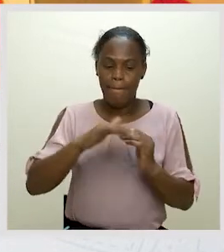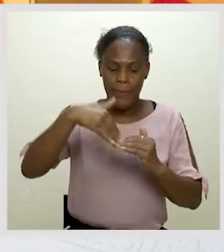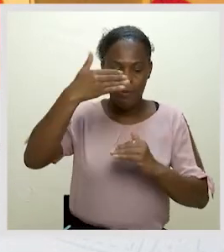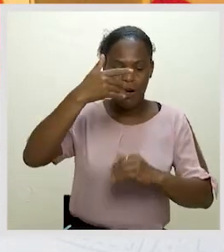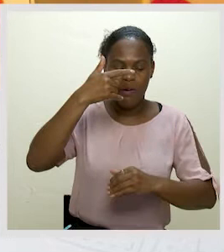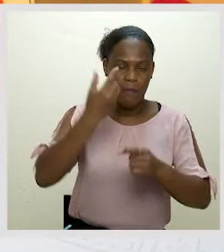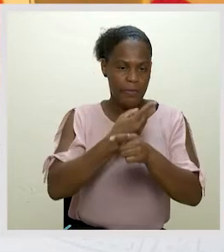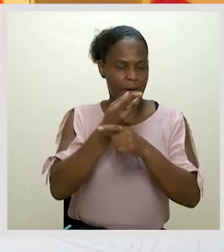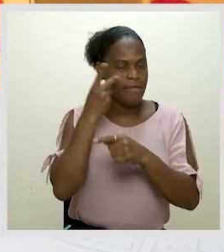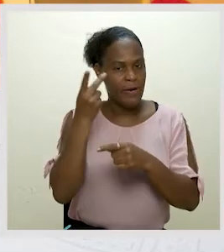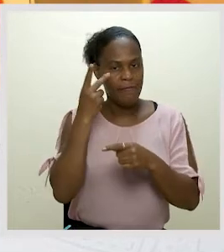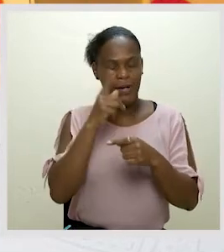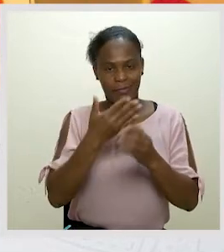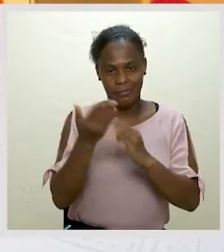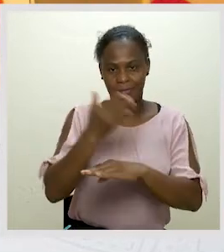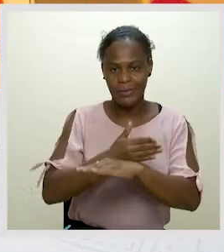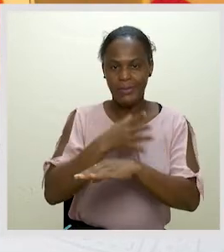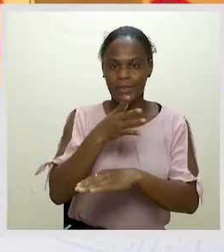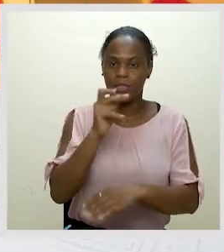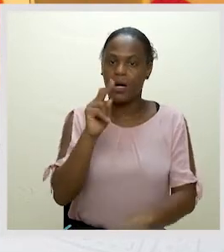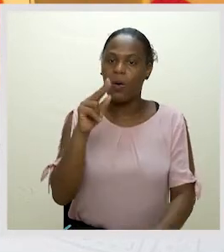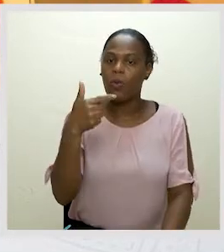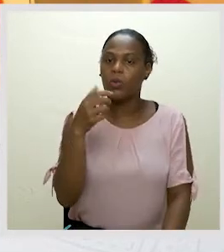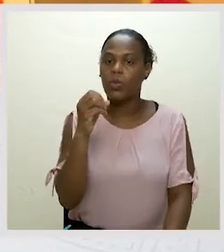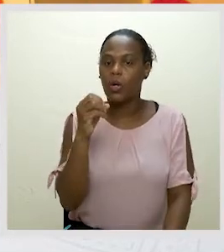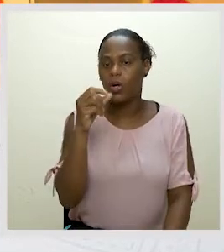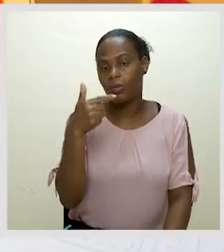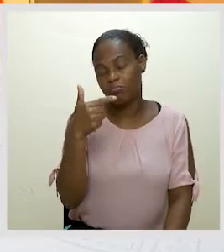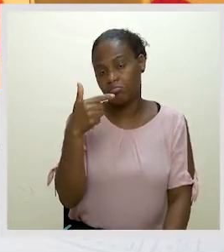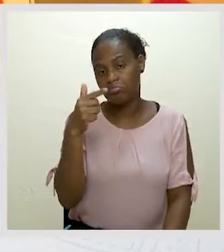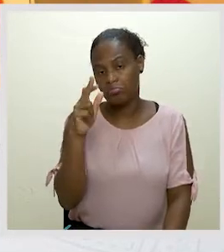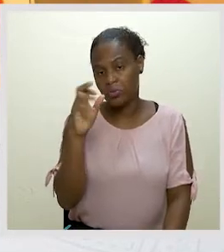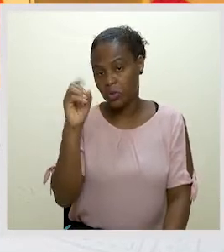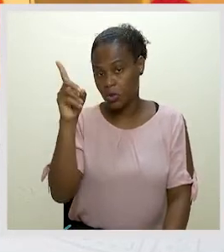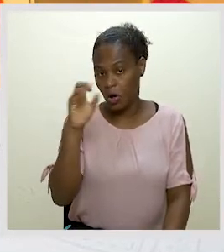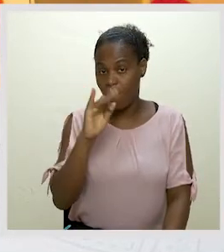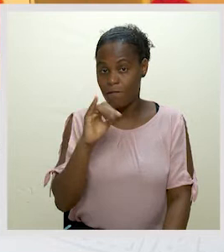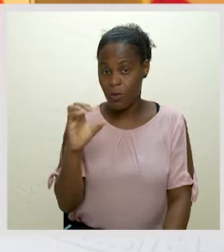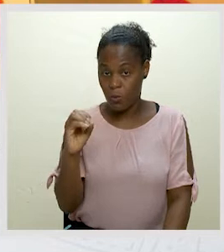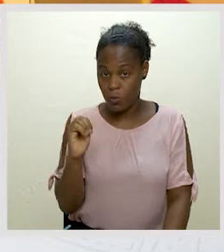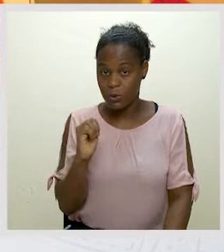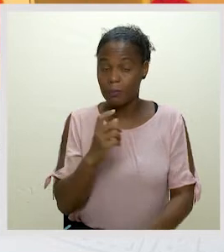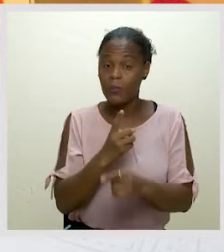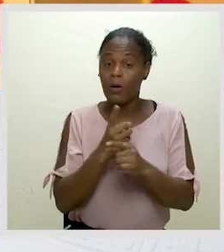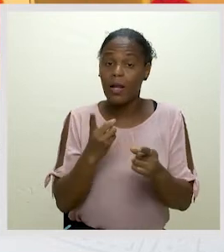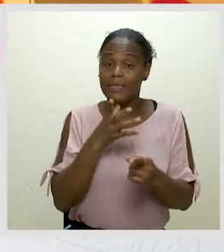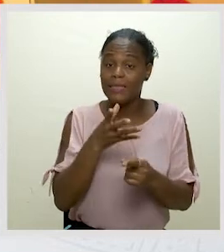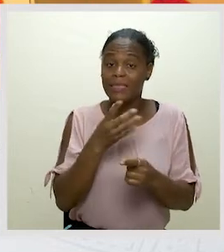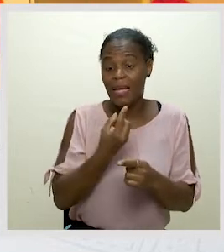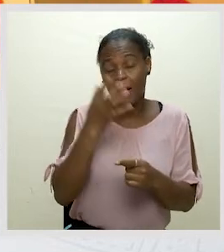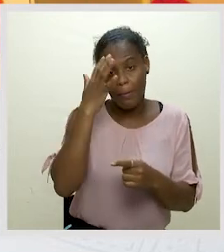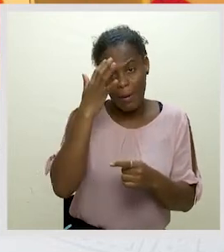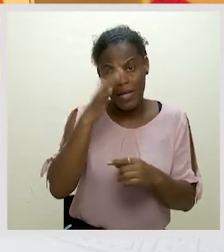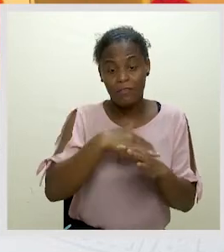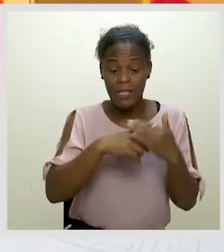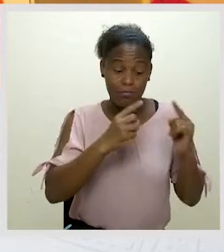primeiros seres vivos eram autotróficos, isto é, capazes de